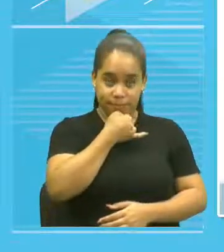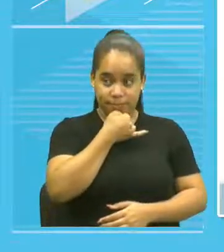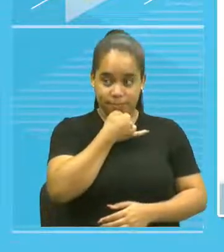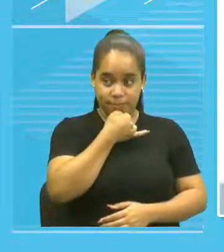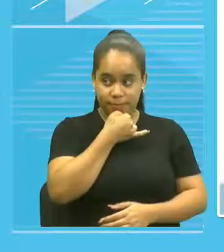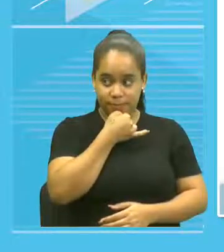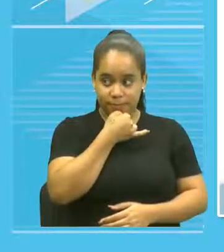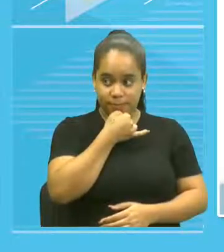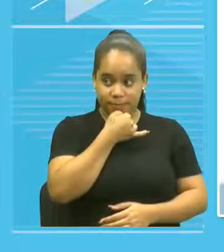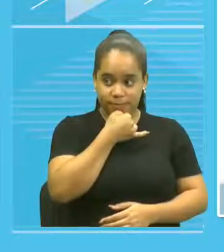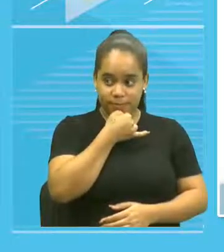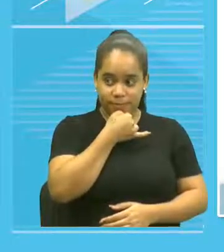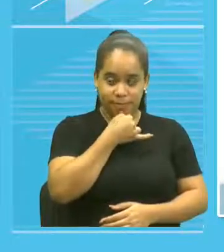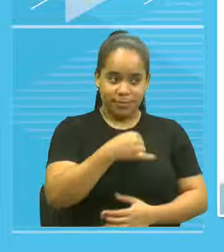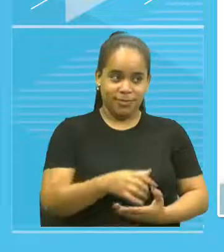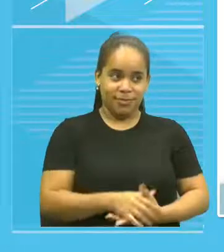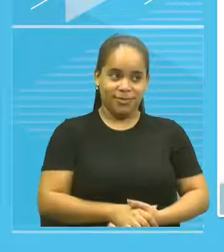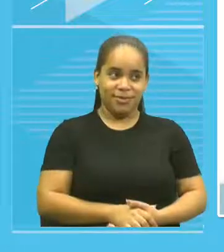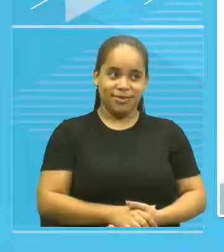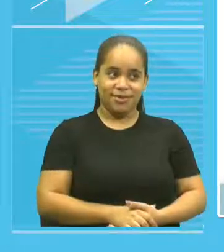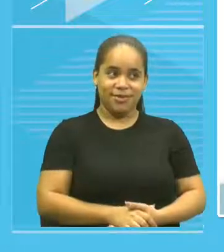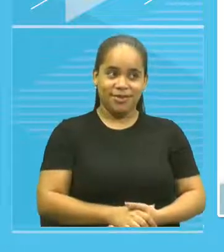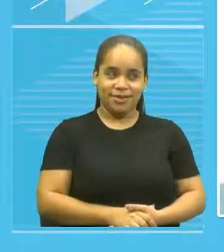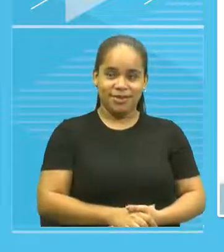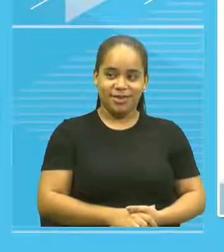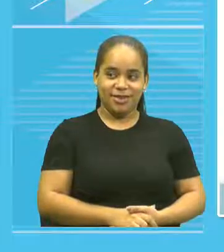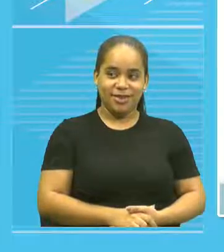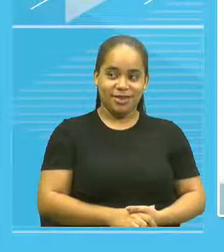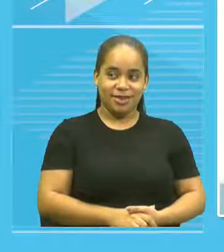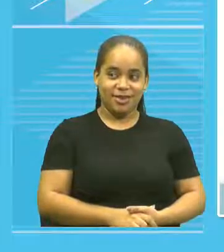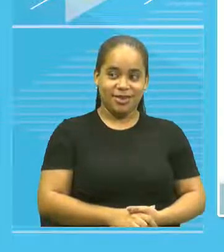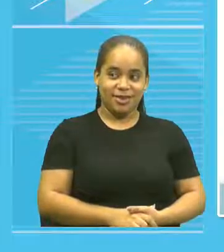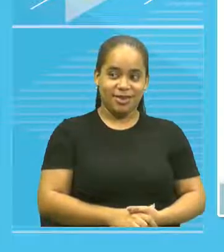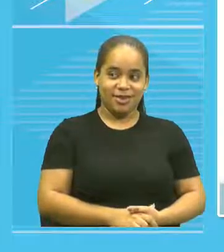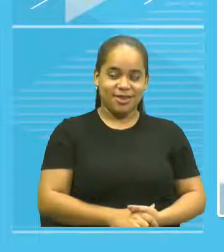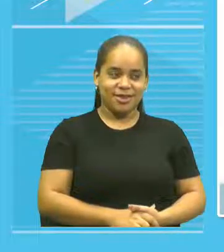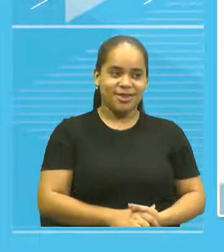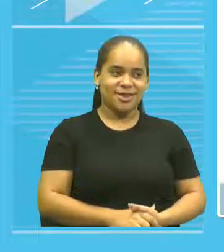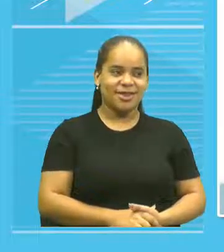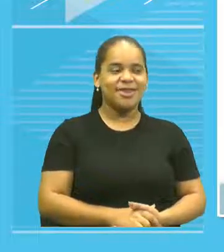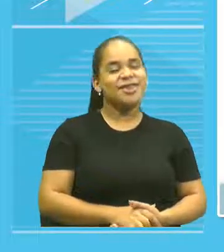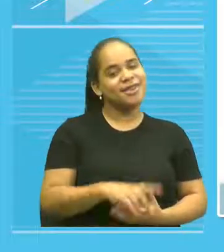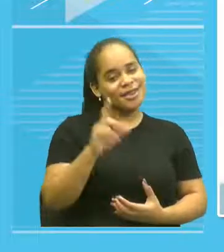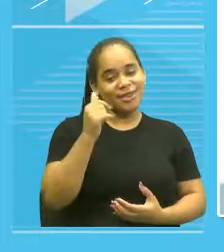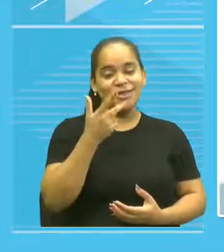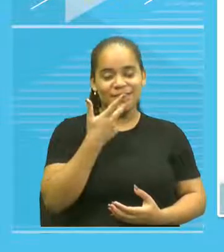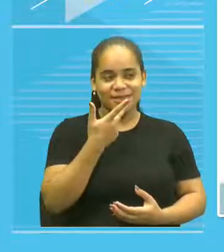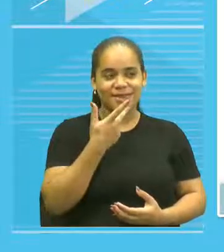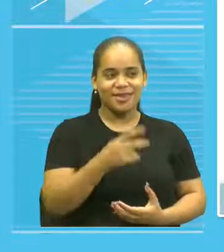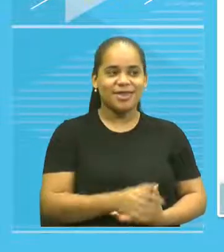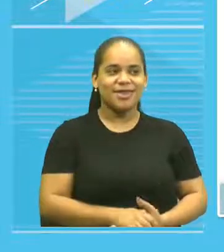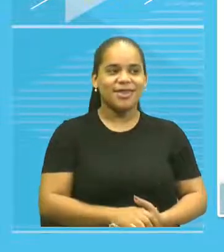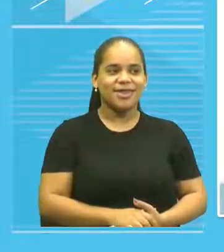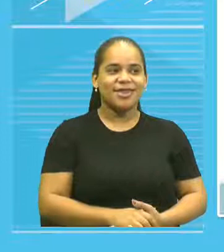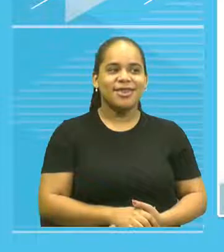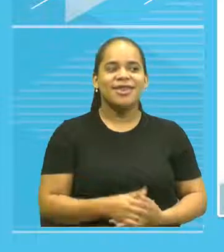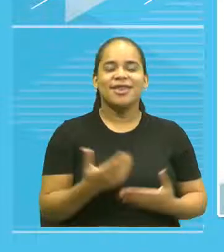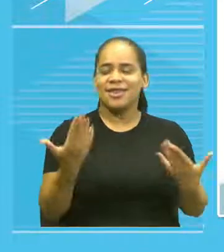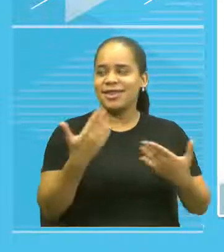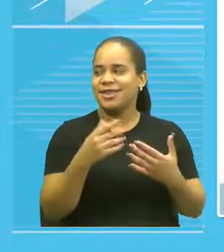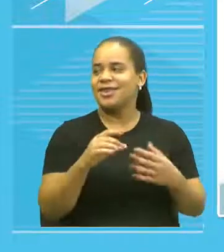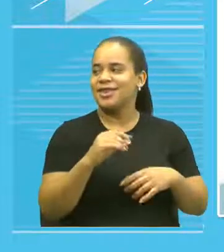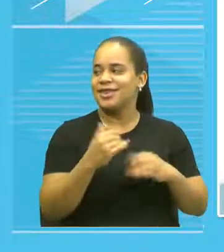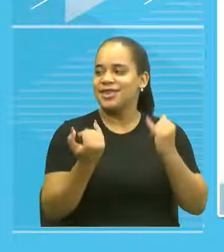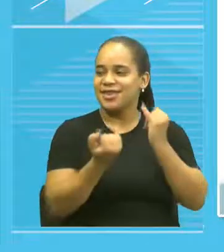a próxima viagem tá aí eu tô falando medo rapaz Daniel tão de ficar